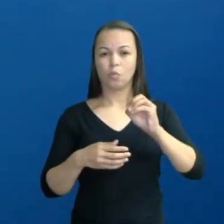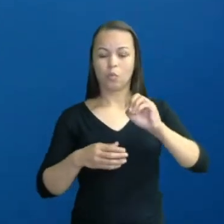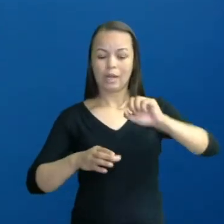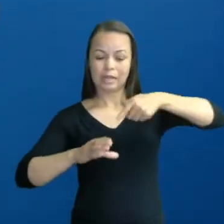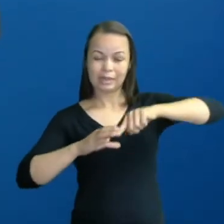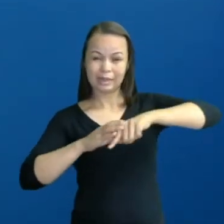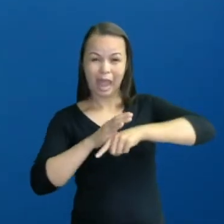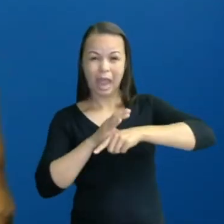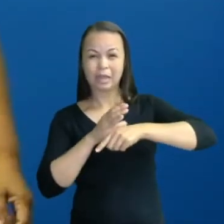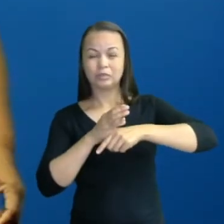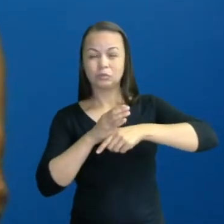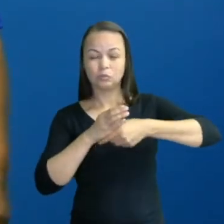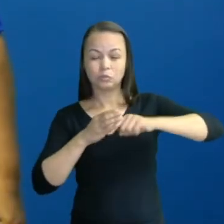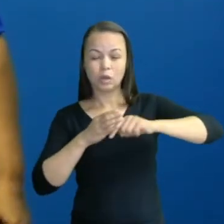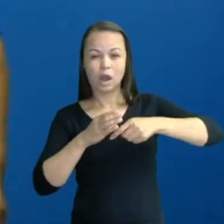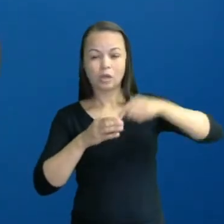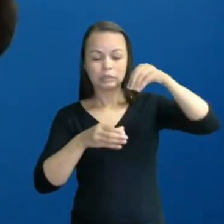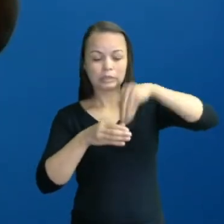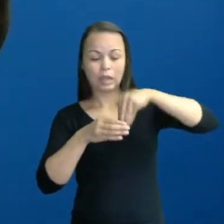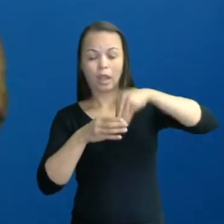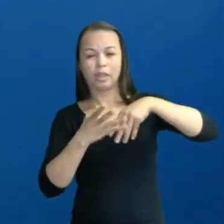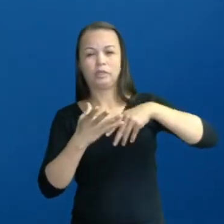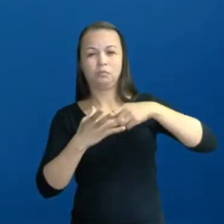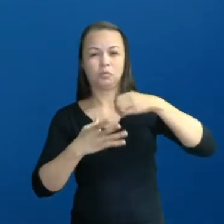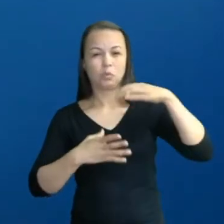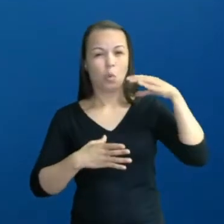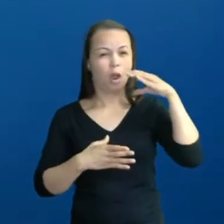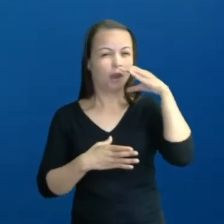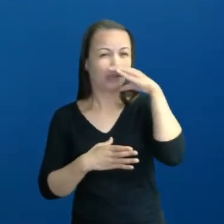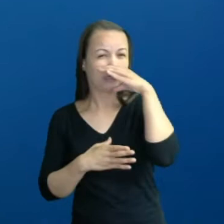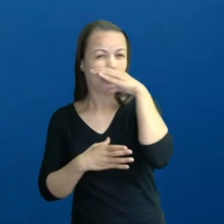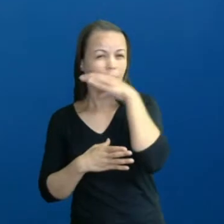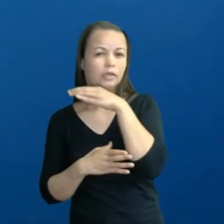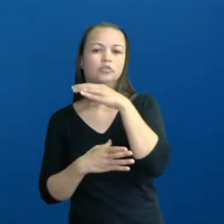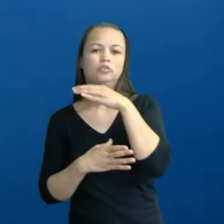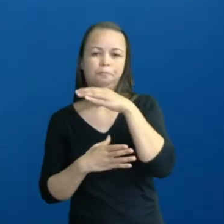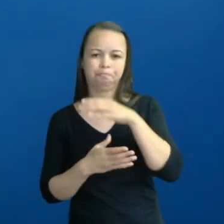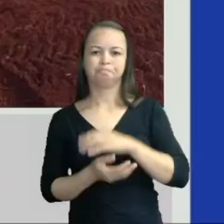temperatura enorme? Pois é, muito quente. Vamos lá.